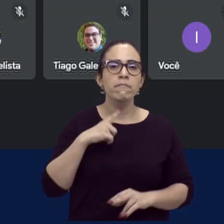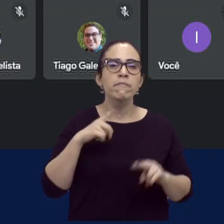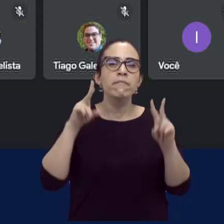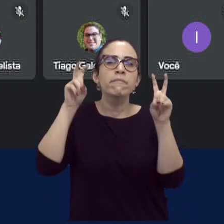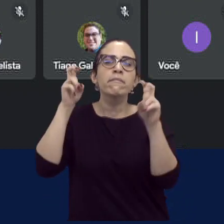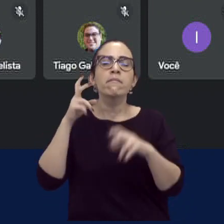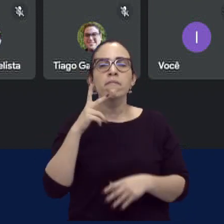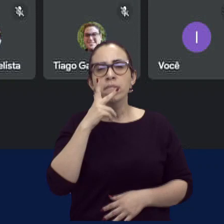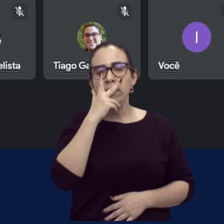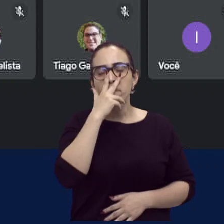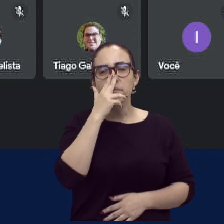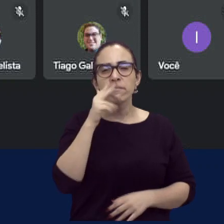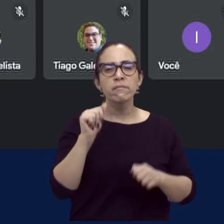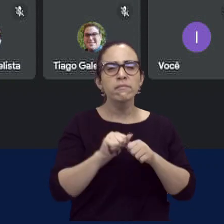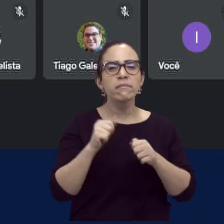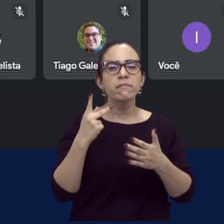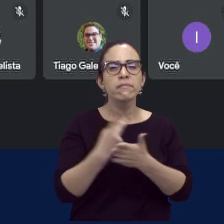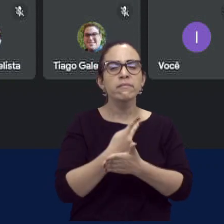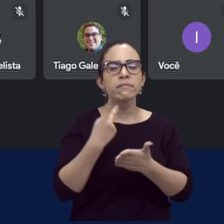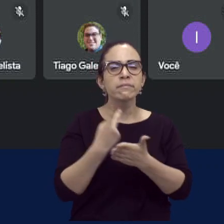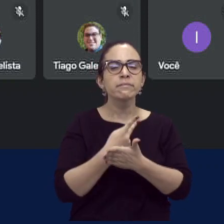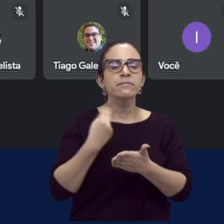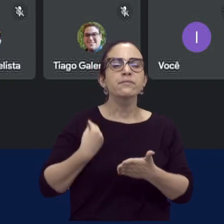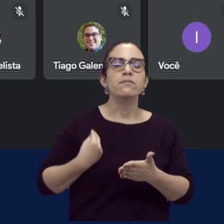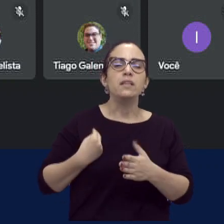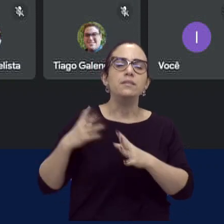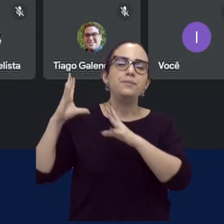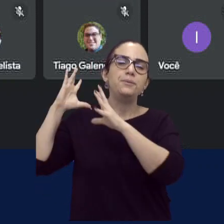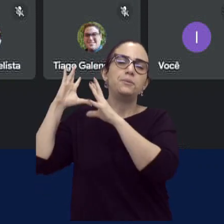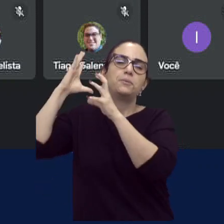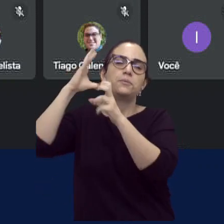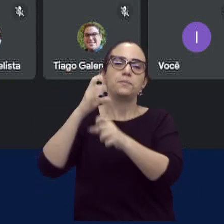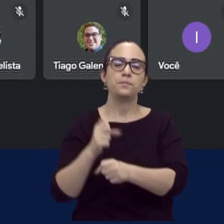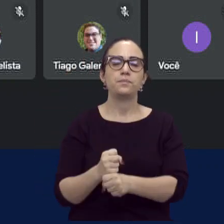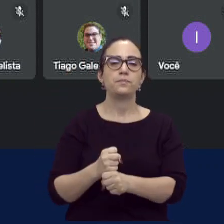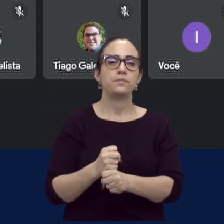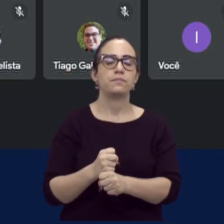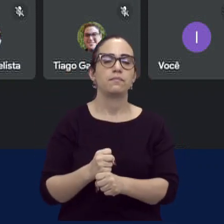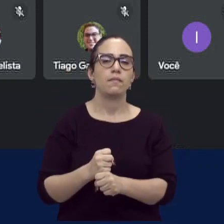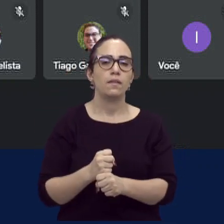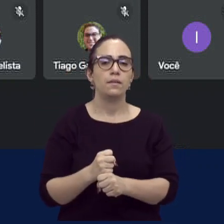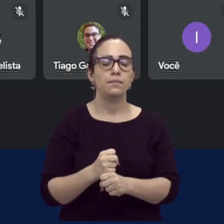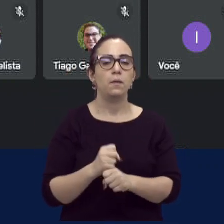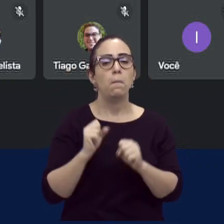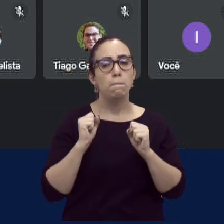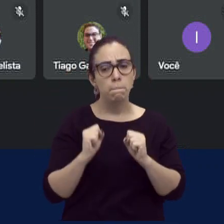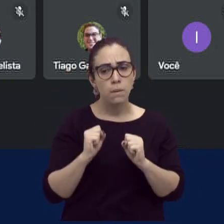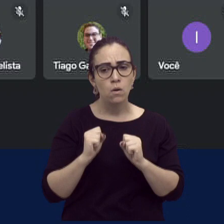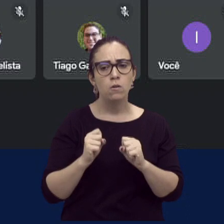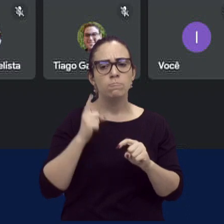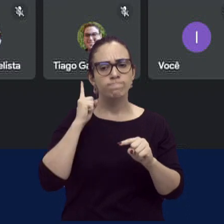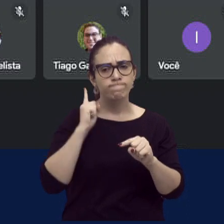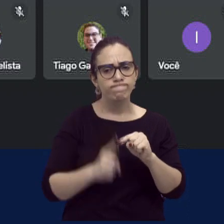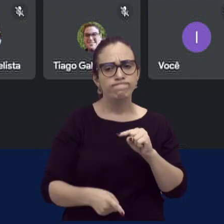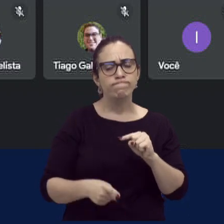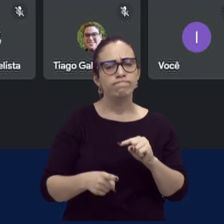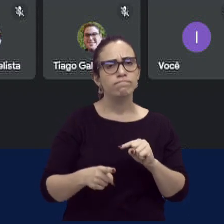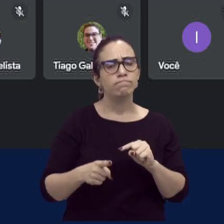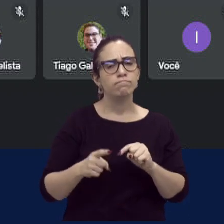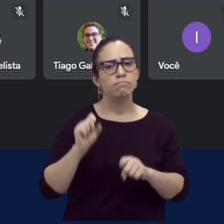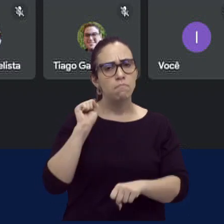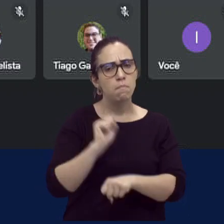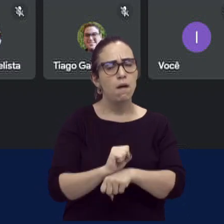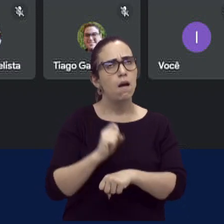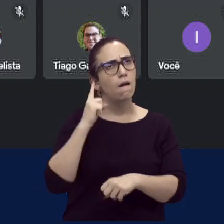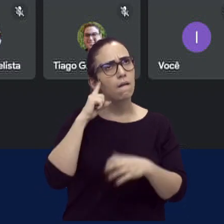nós temos, que a gente vem trazendo ao longo da vida, mas que a gente pode parar, refletir e